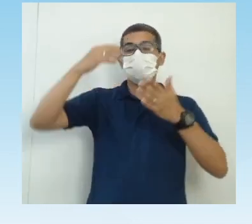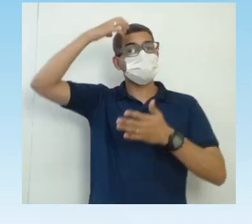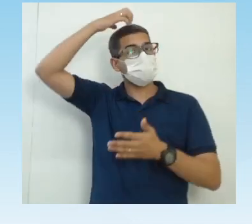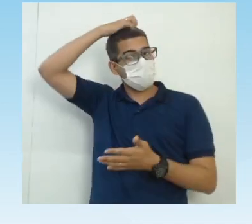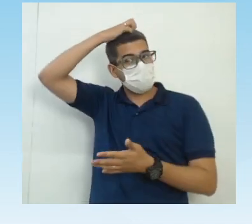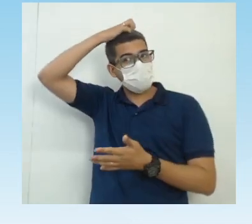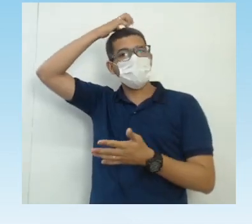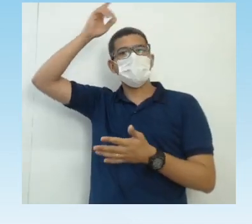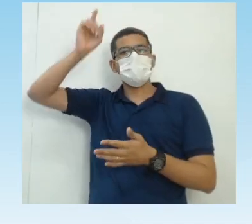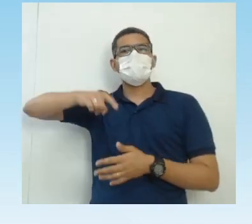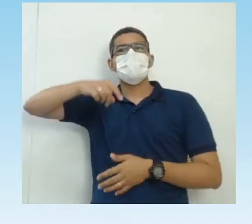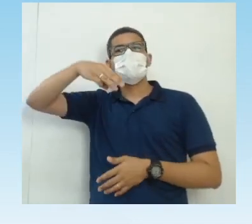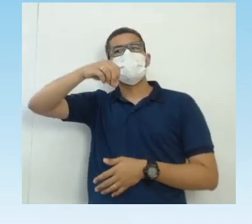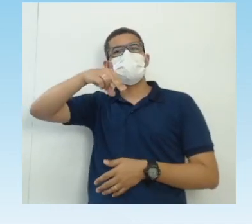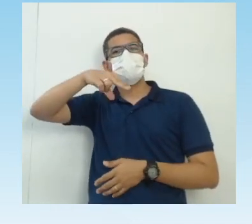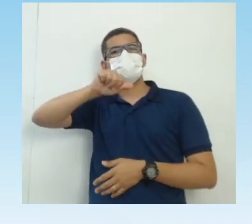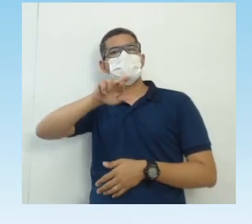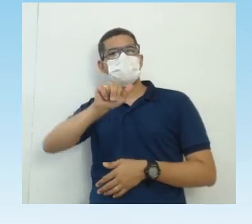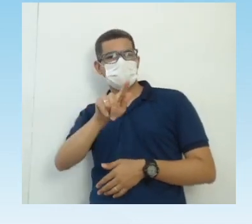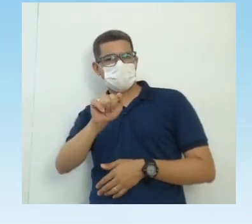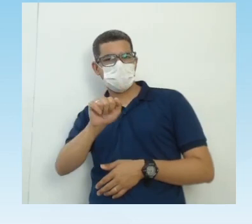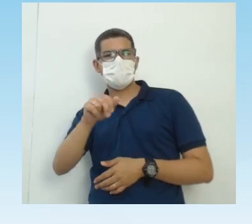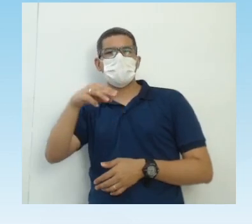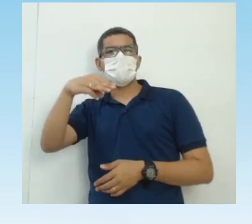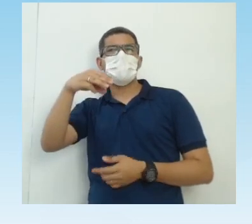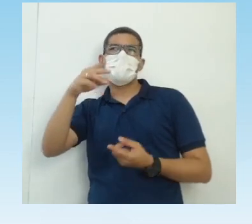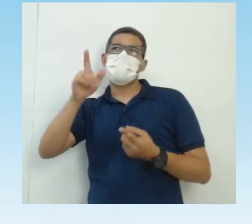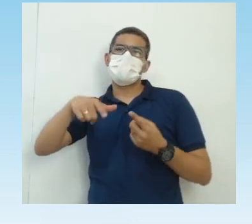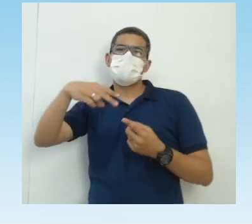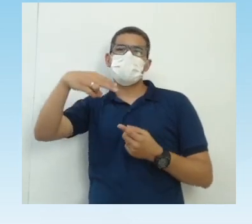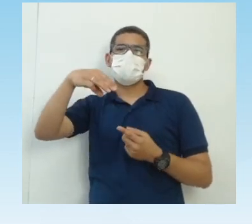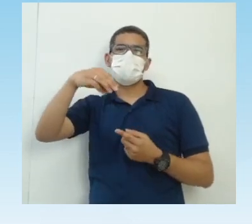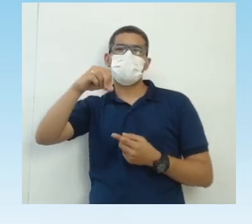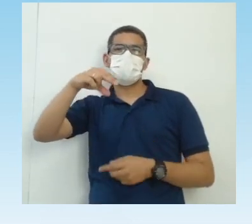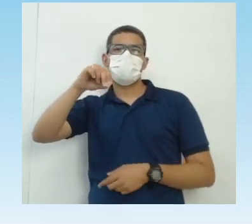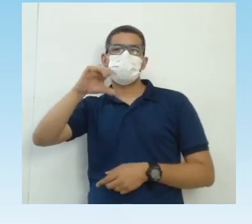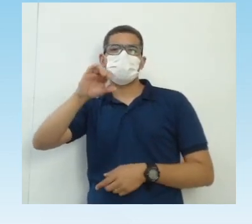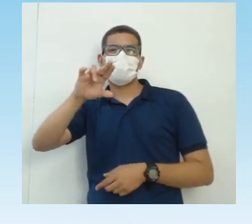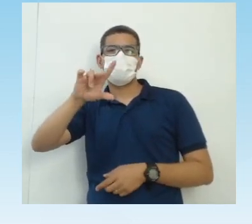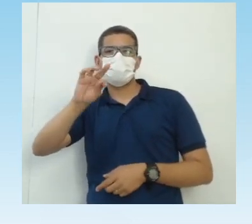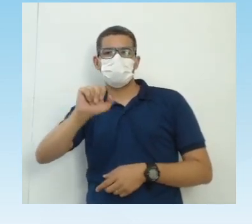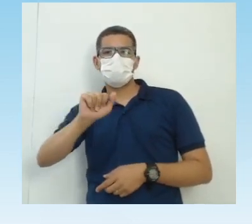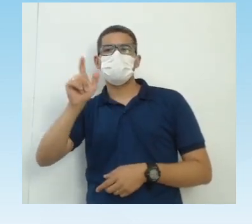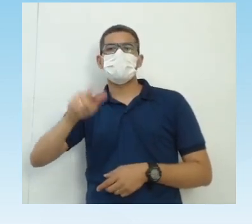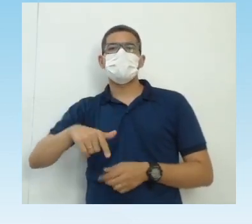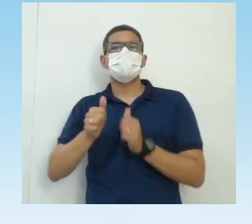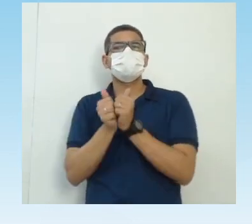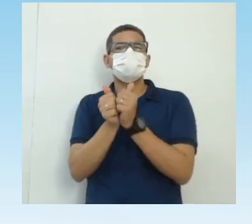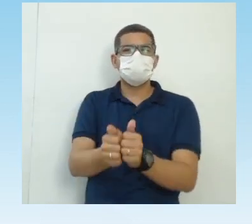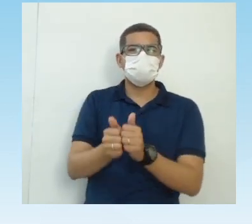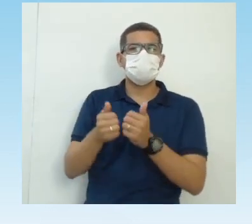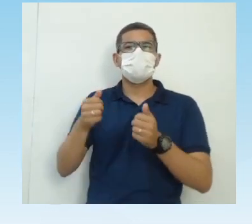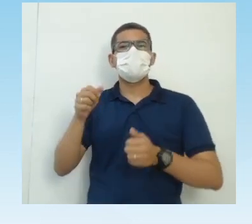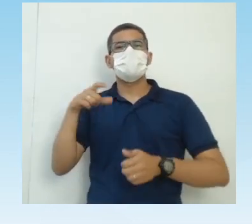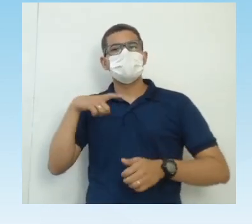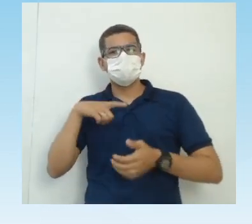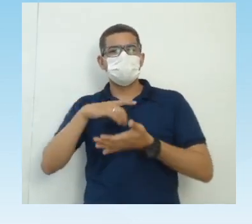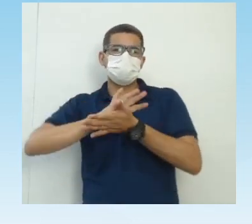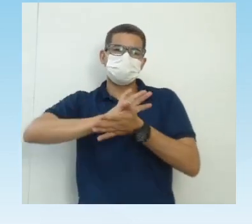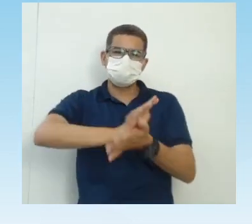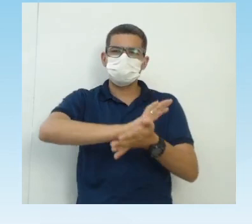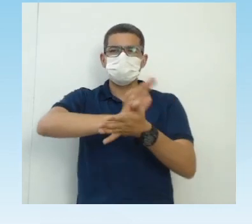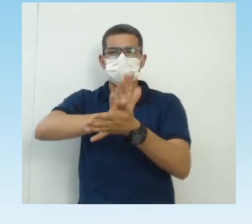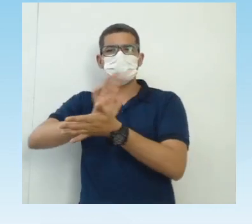monarquia, monocultura e escravista, via-se então em um processo de desestruturação, sendo alvo de pesadas